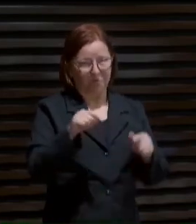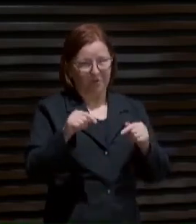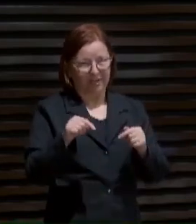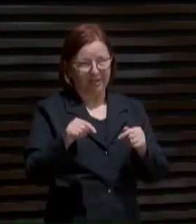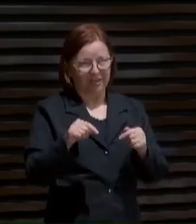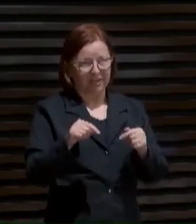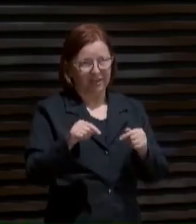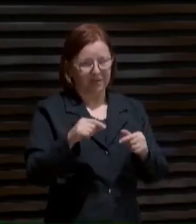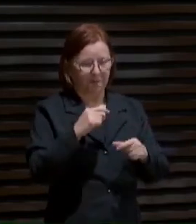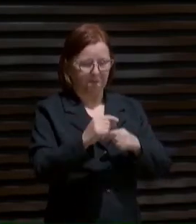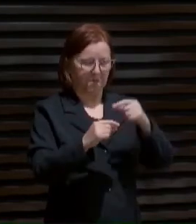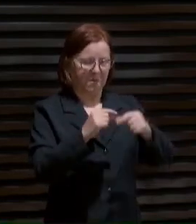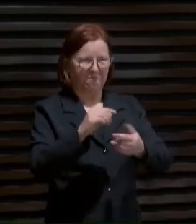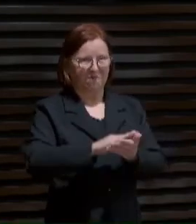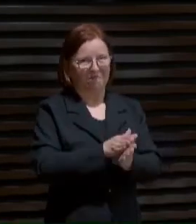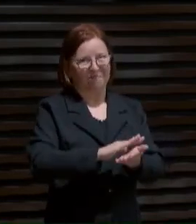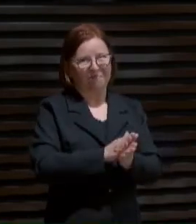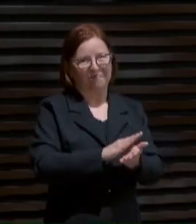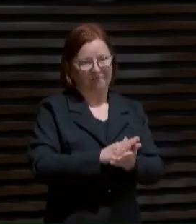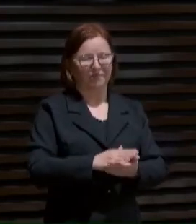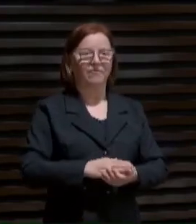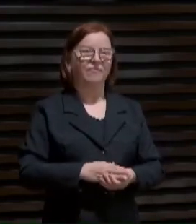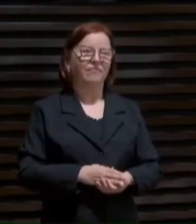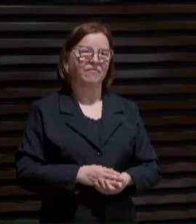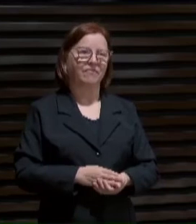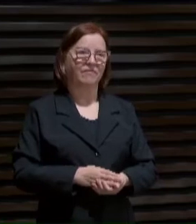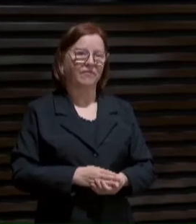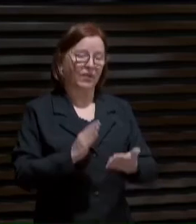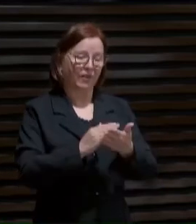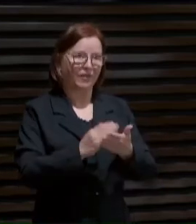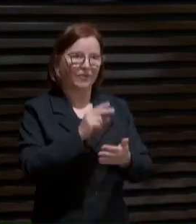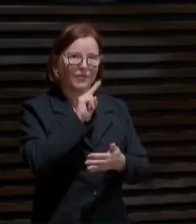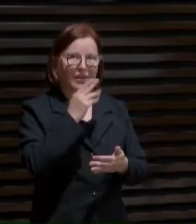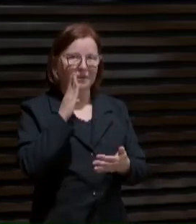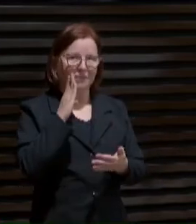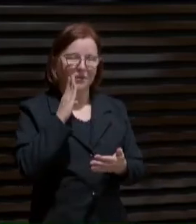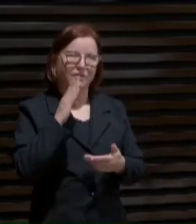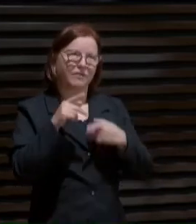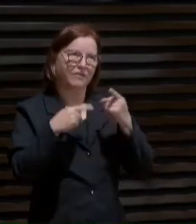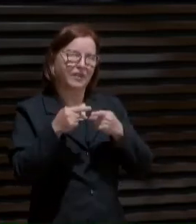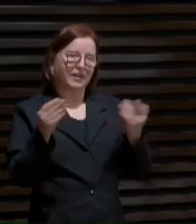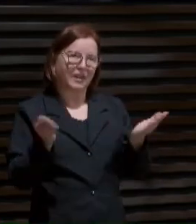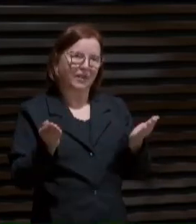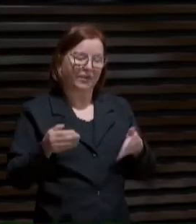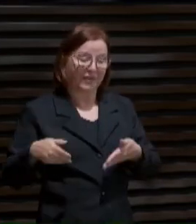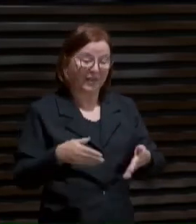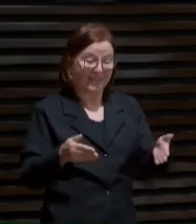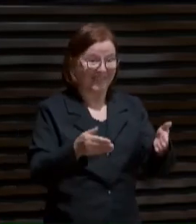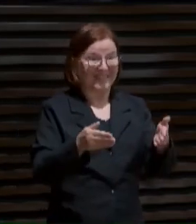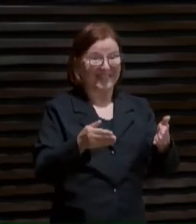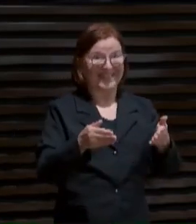e se acabará é o autor de Hebreus lembra que agora o caminho a Deus está